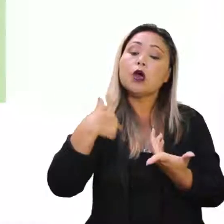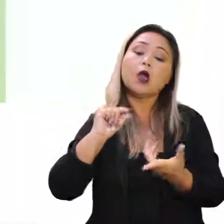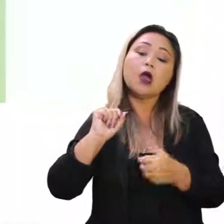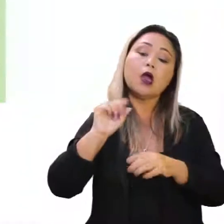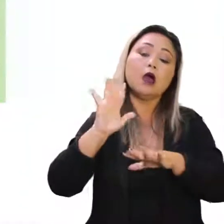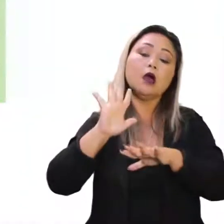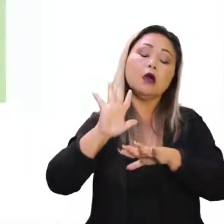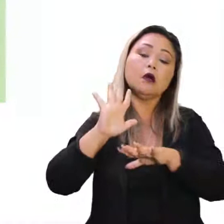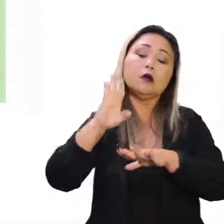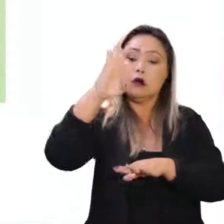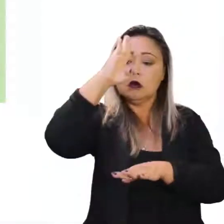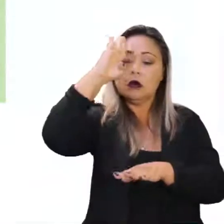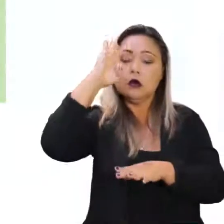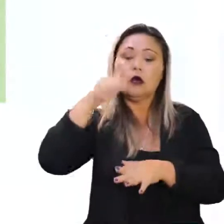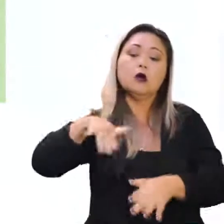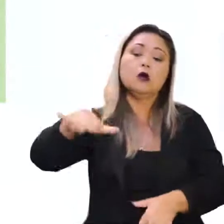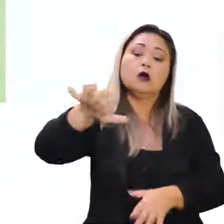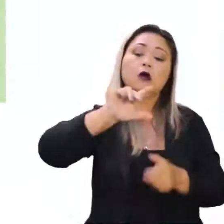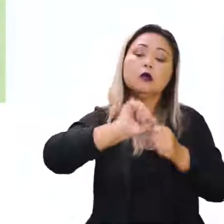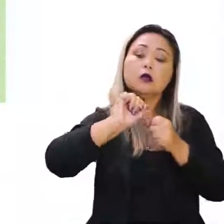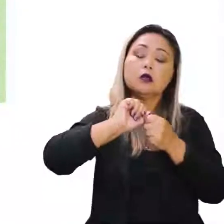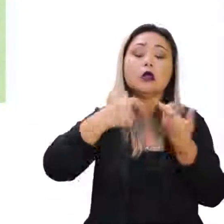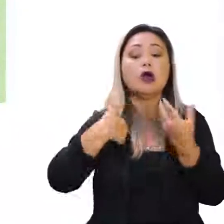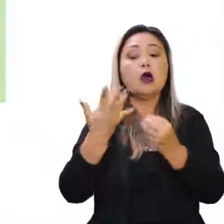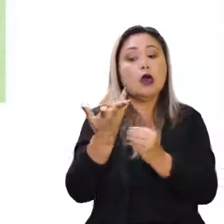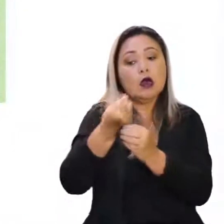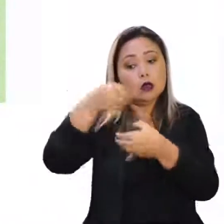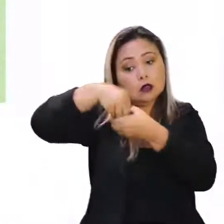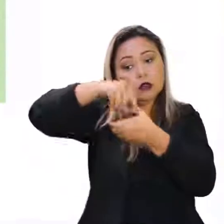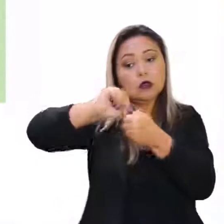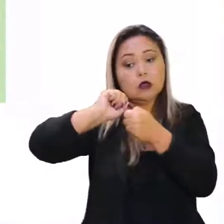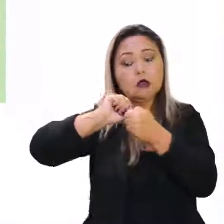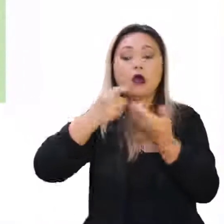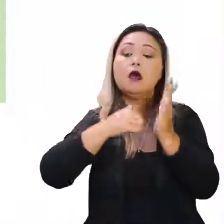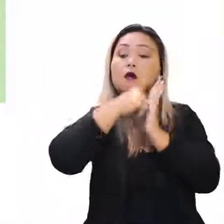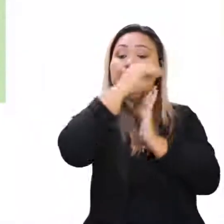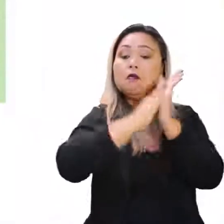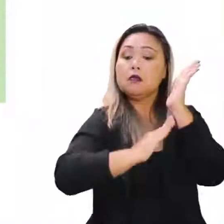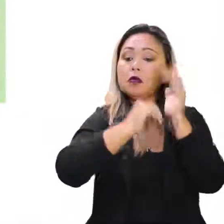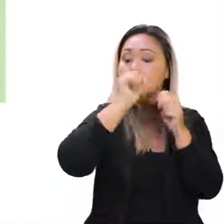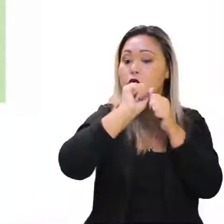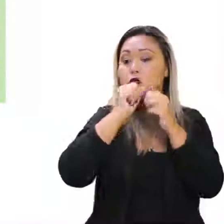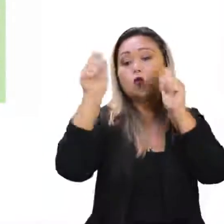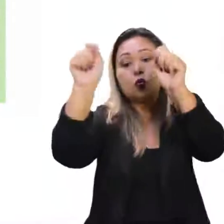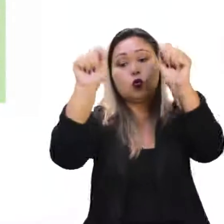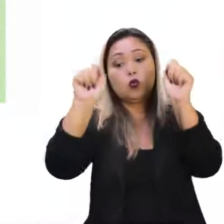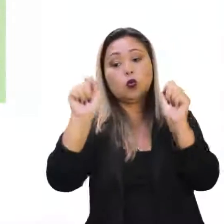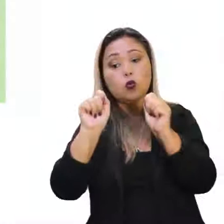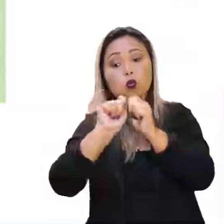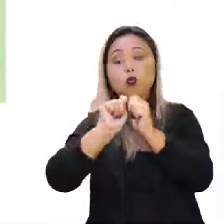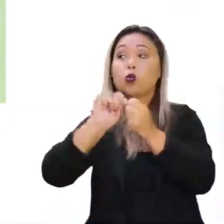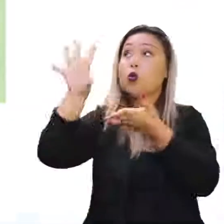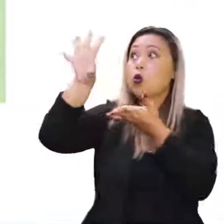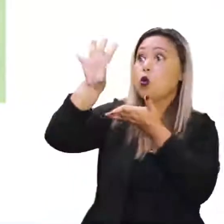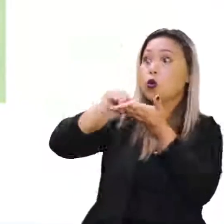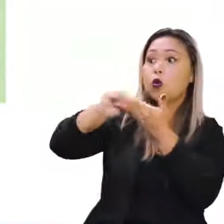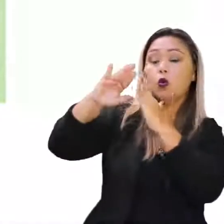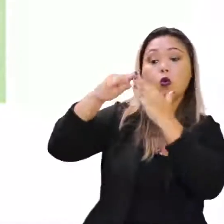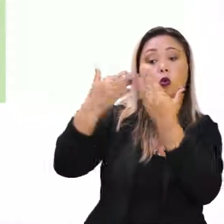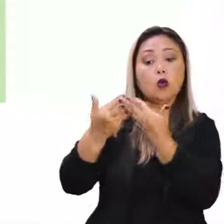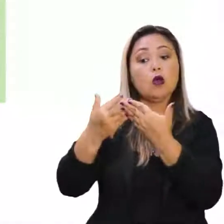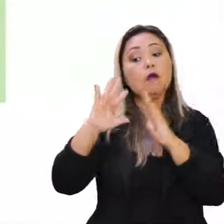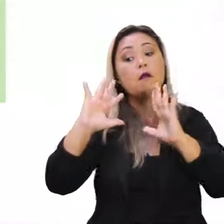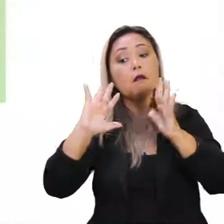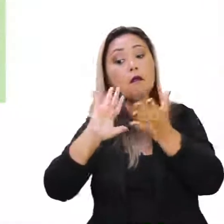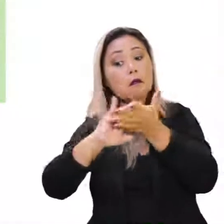que na arte se refere à pintura, escultura ou construção criada segundo as normas de uma academia. Então, parabéns